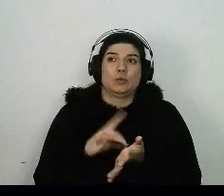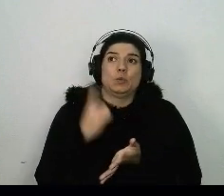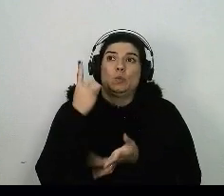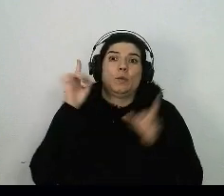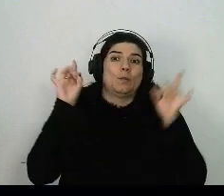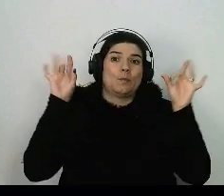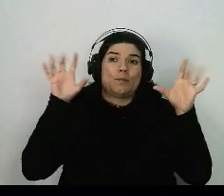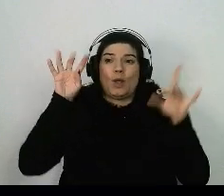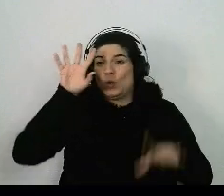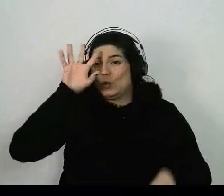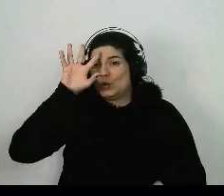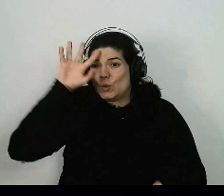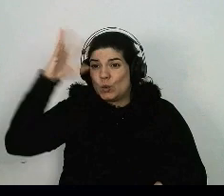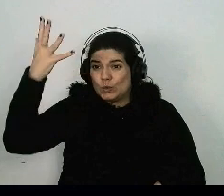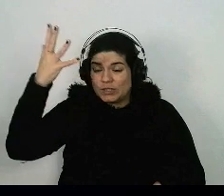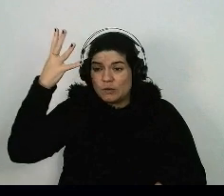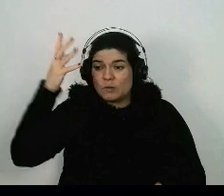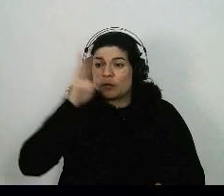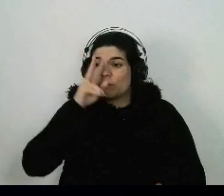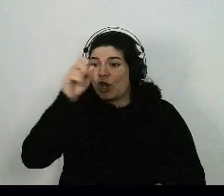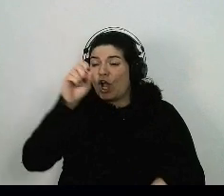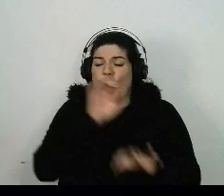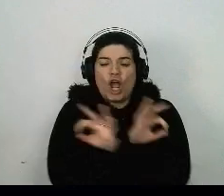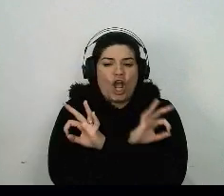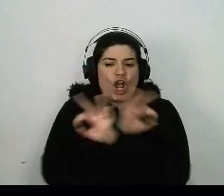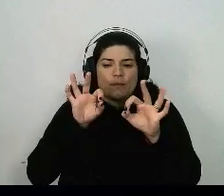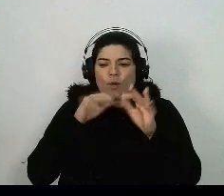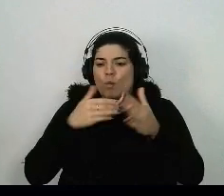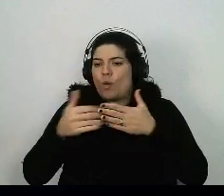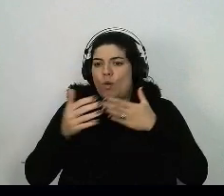solução ótima para qualquer caso,